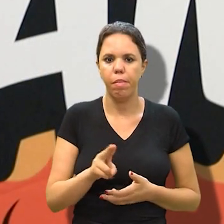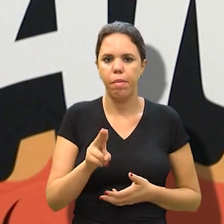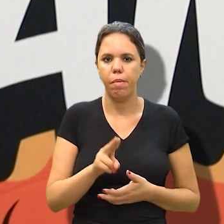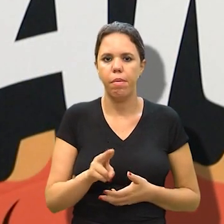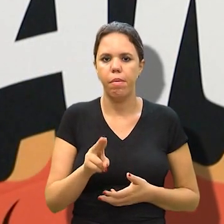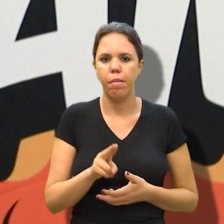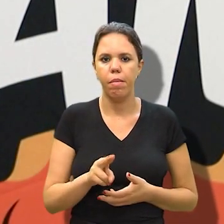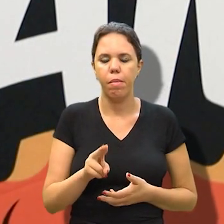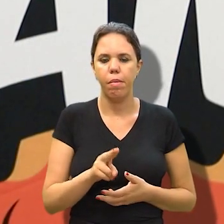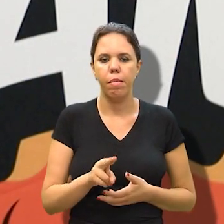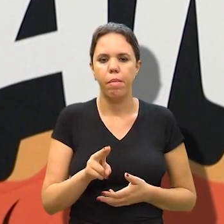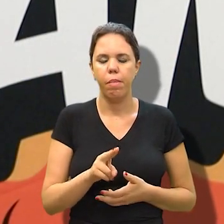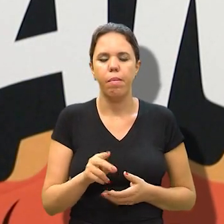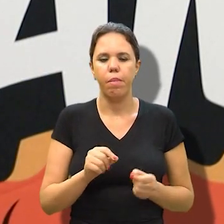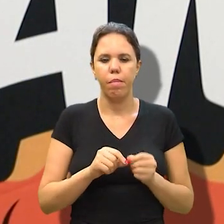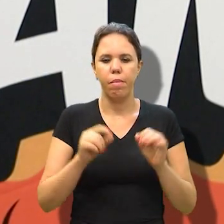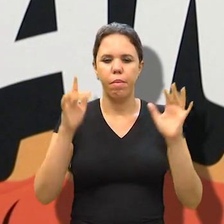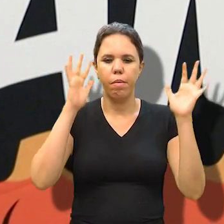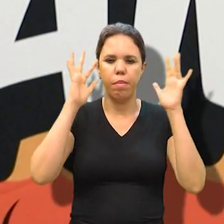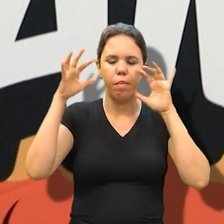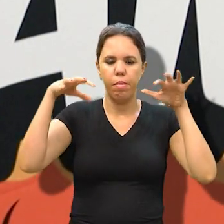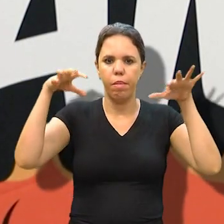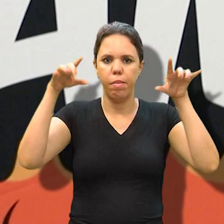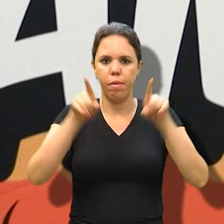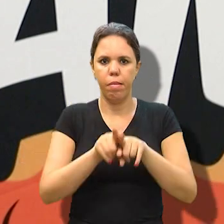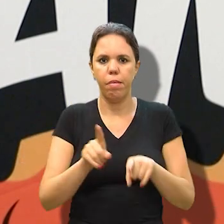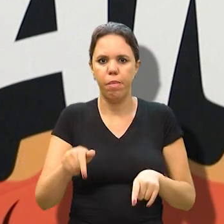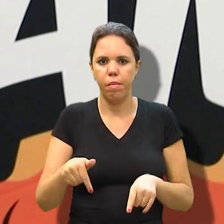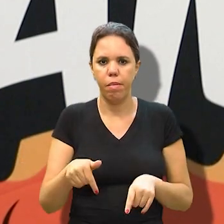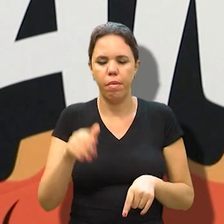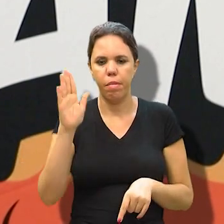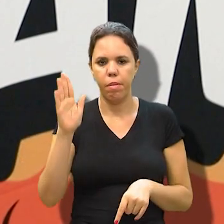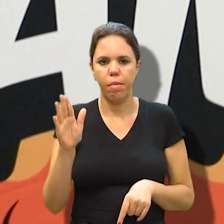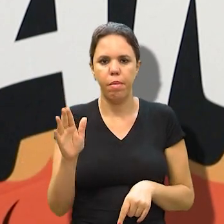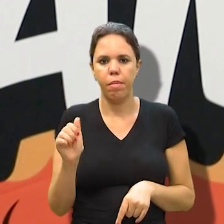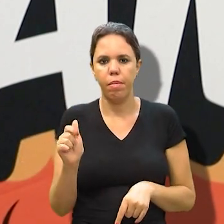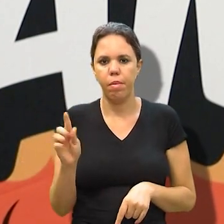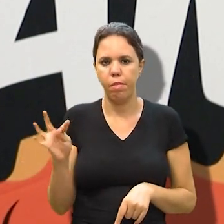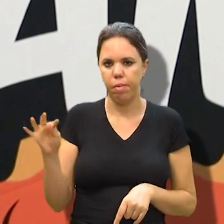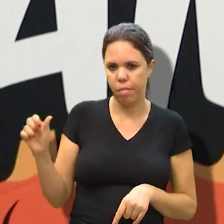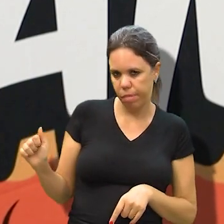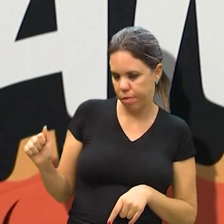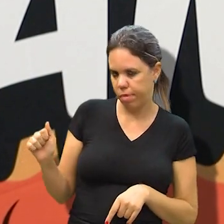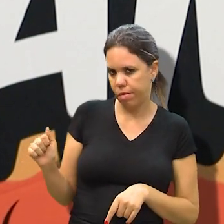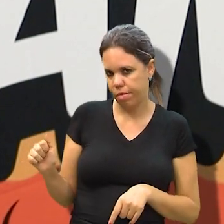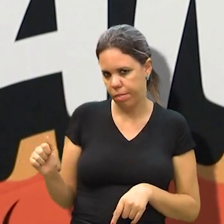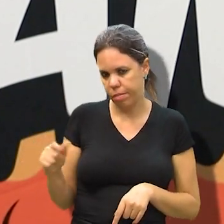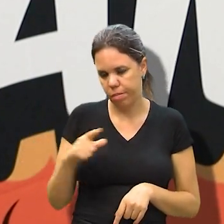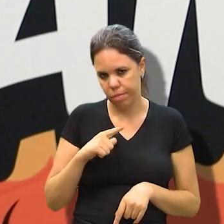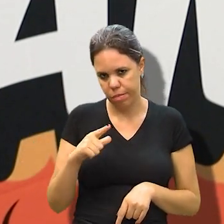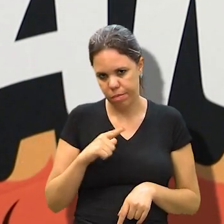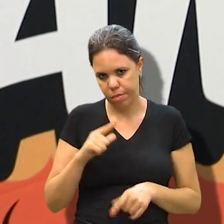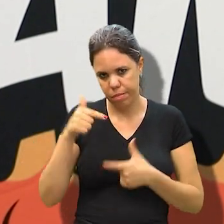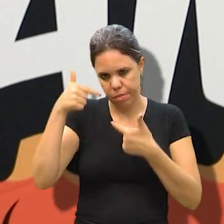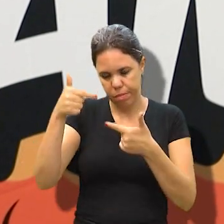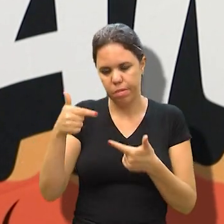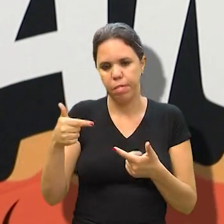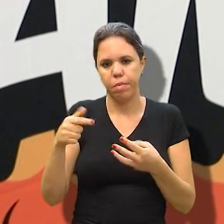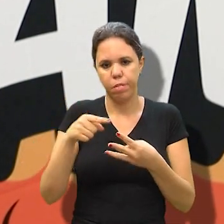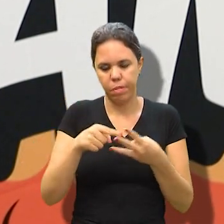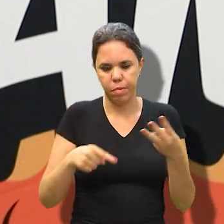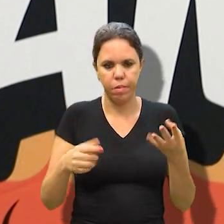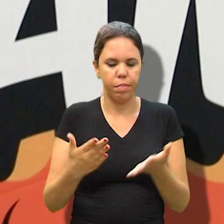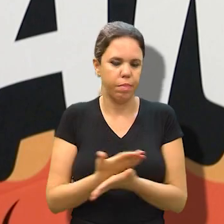de elementos fantásticos também, porque nós temos ali, é mais Agatha Christie, né? Onde nós temos ali um